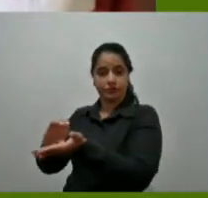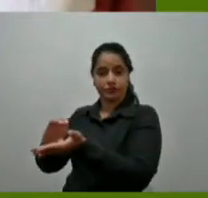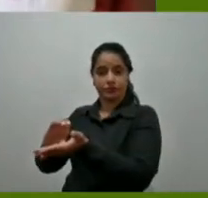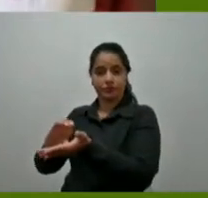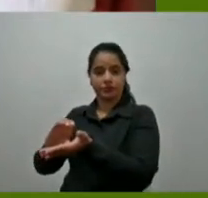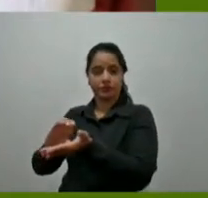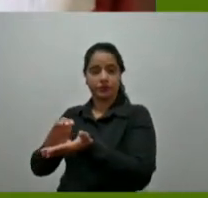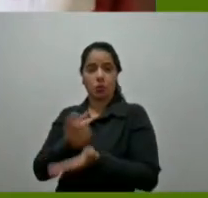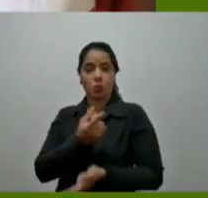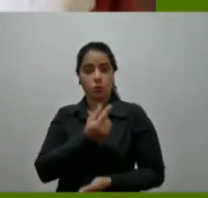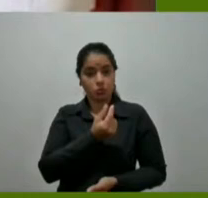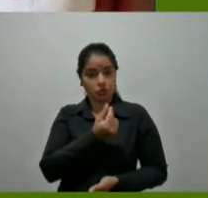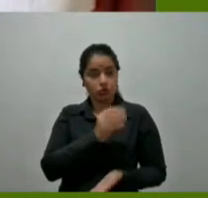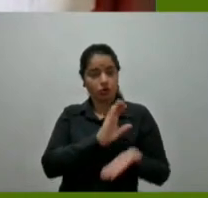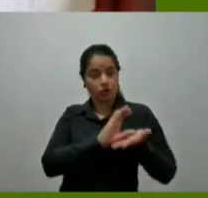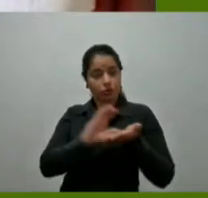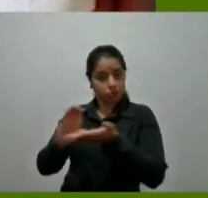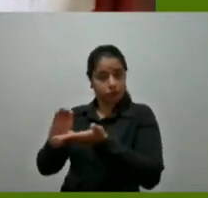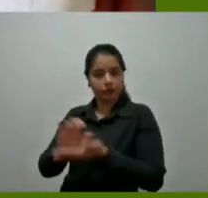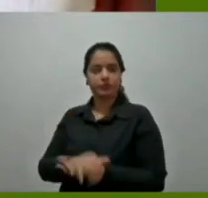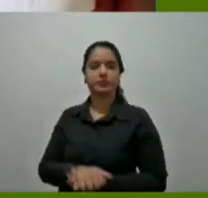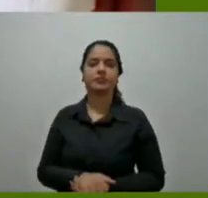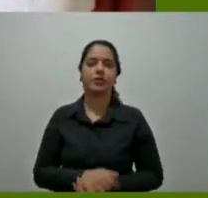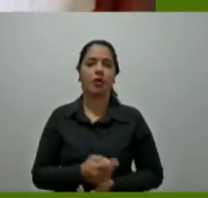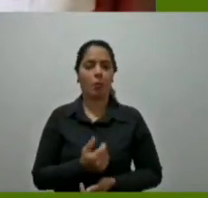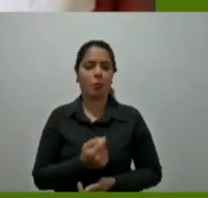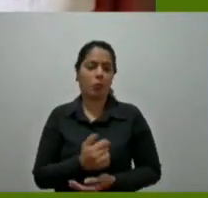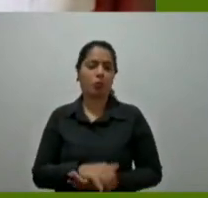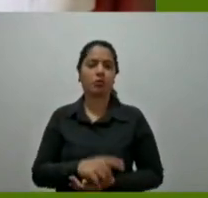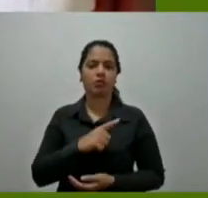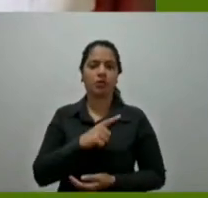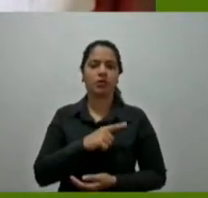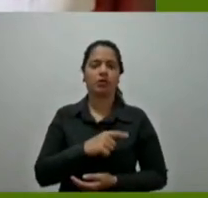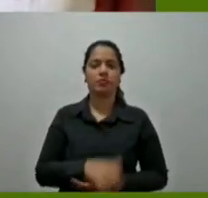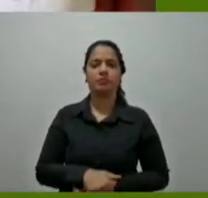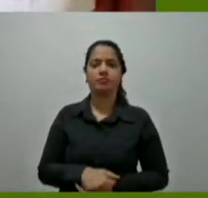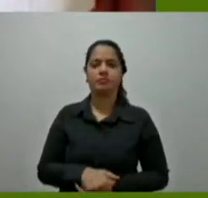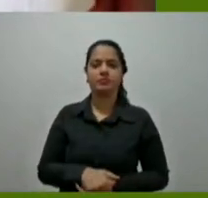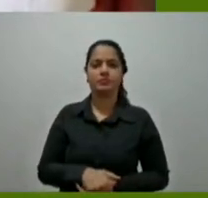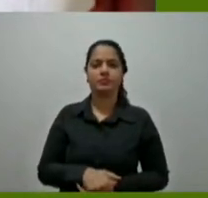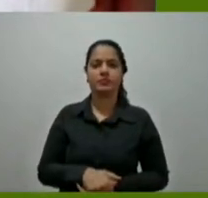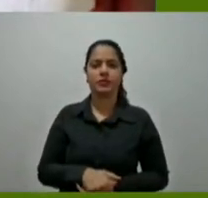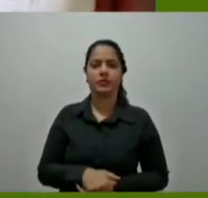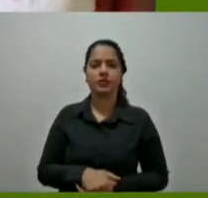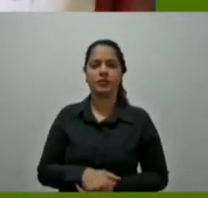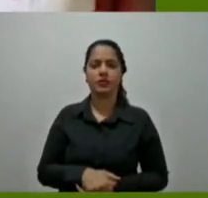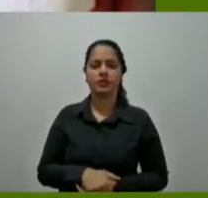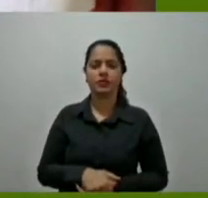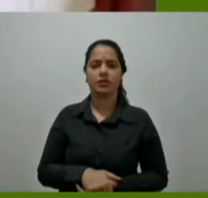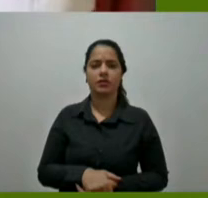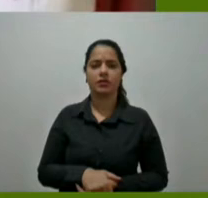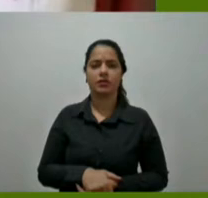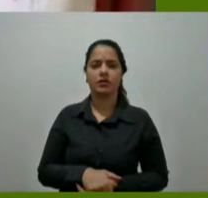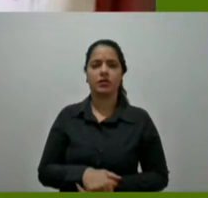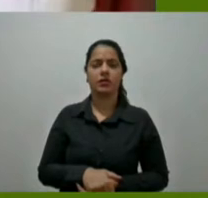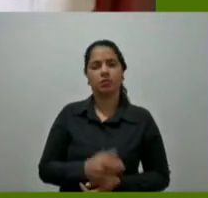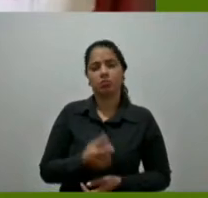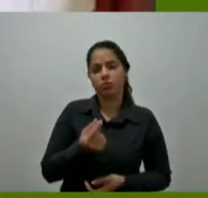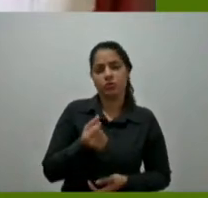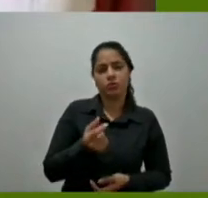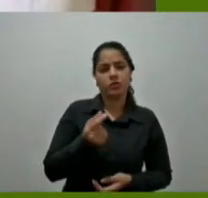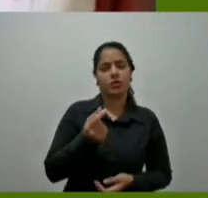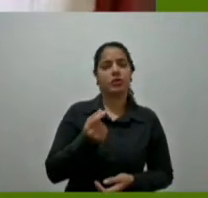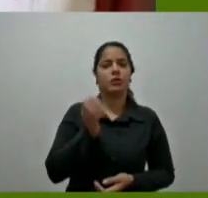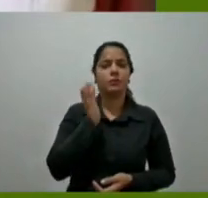têm, porque não são grandes investidores, são pequenas poupanças, pequenas economias, mas